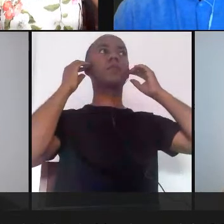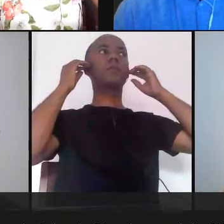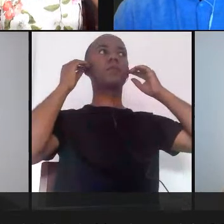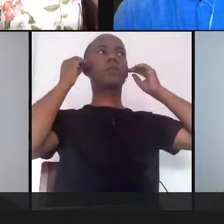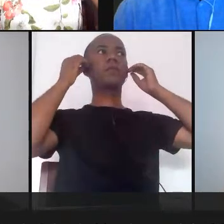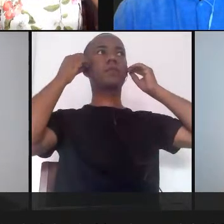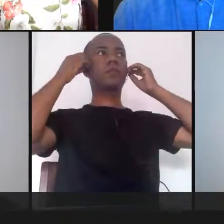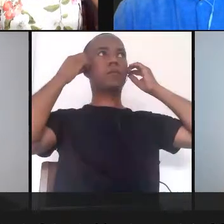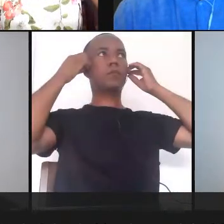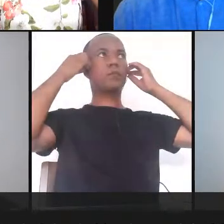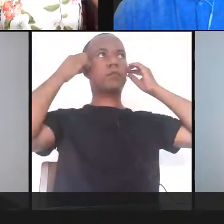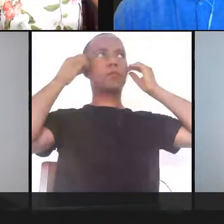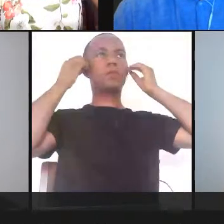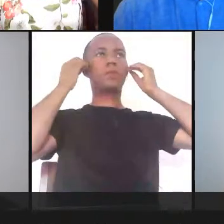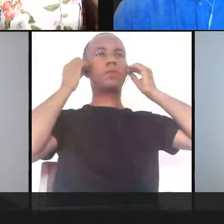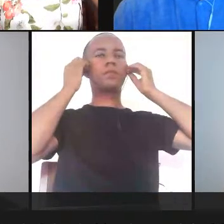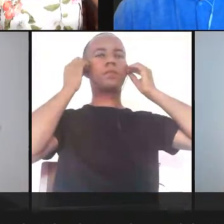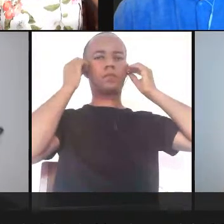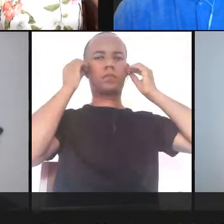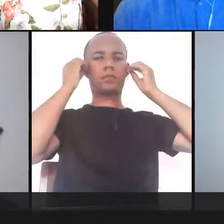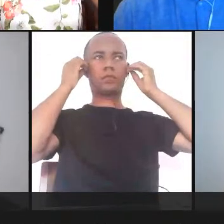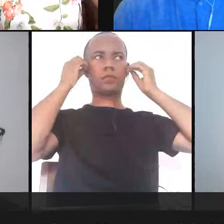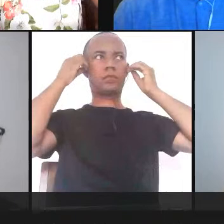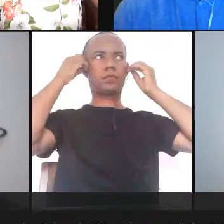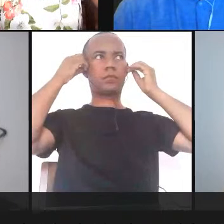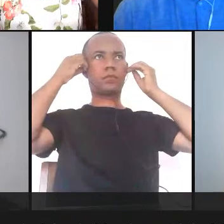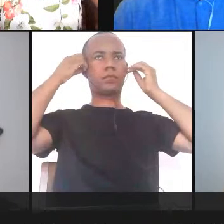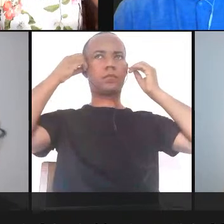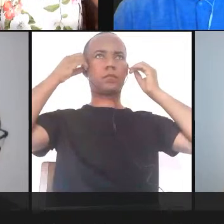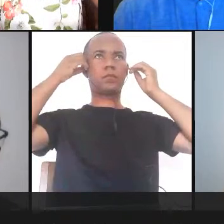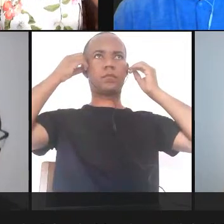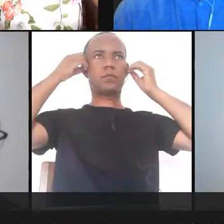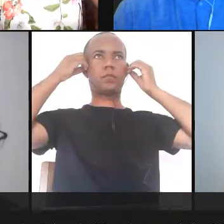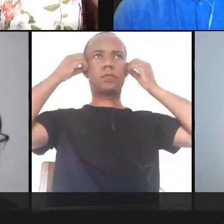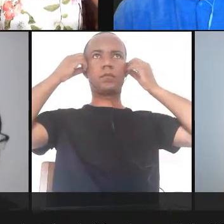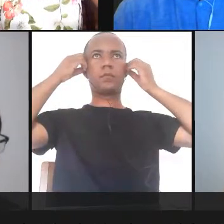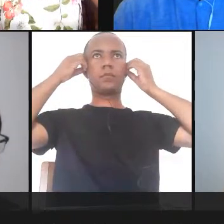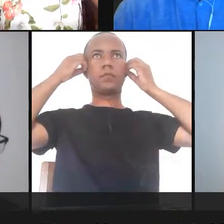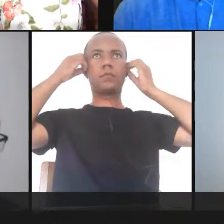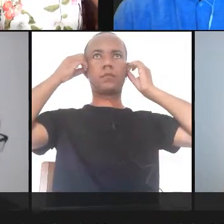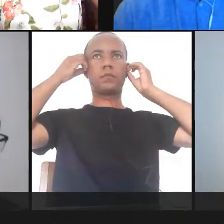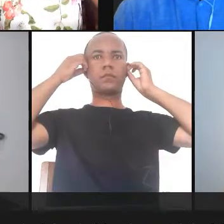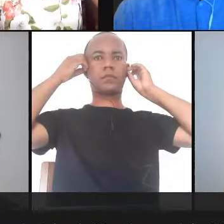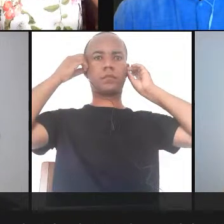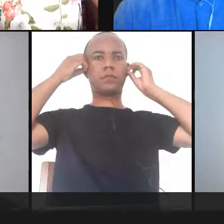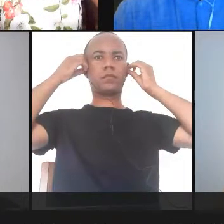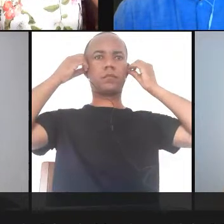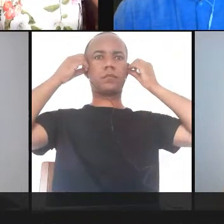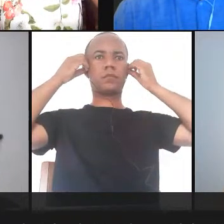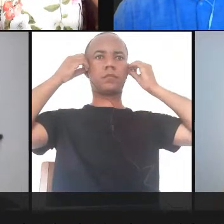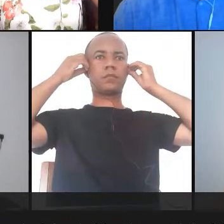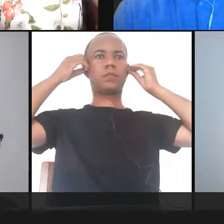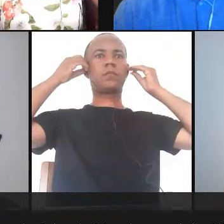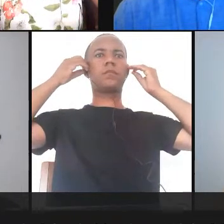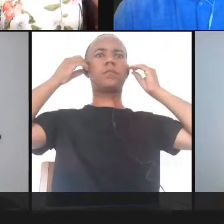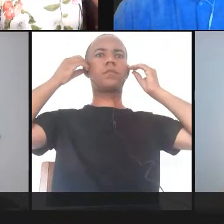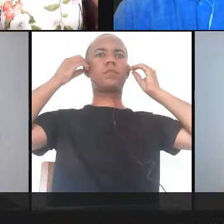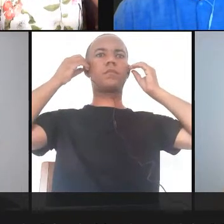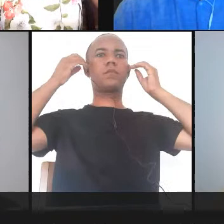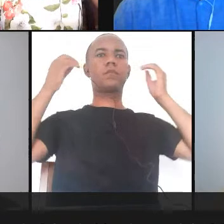nesse tema. O Lucílio também está a trabalhar neste tema. E eu acho que